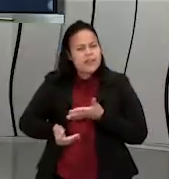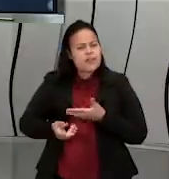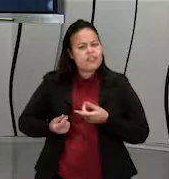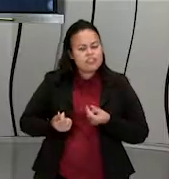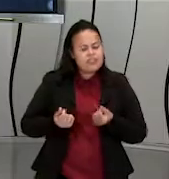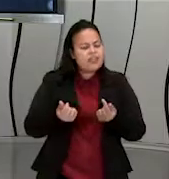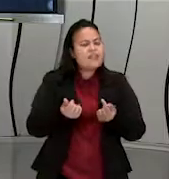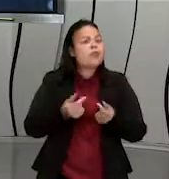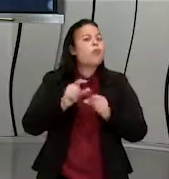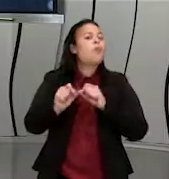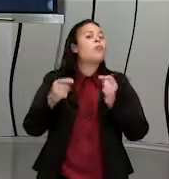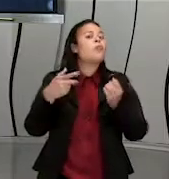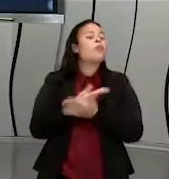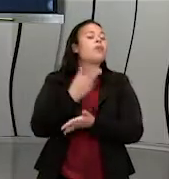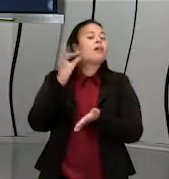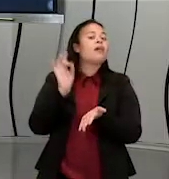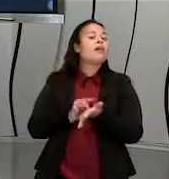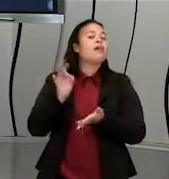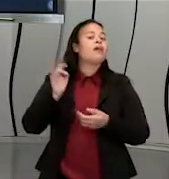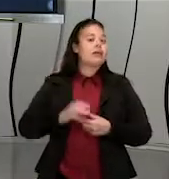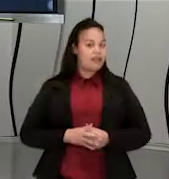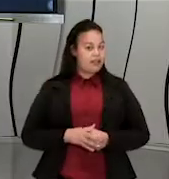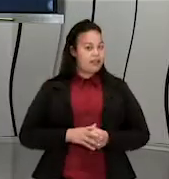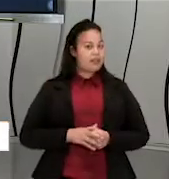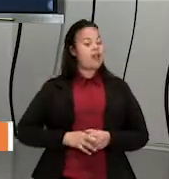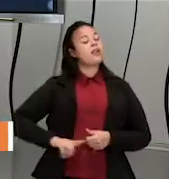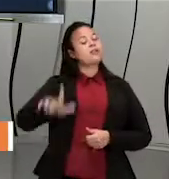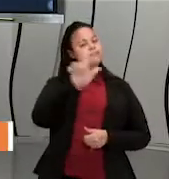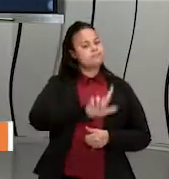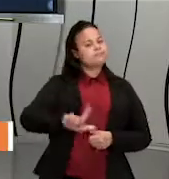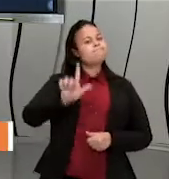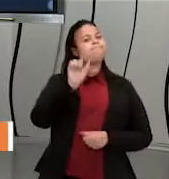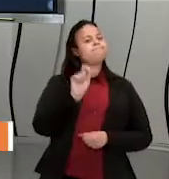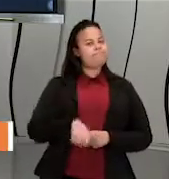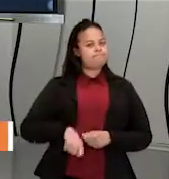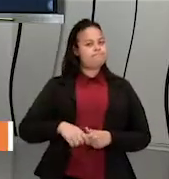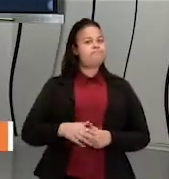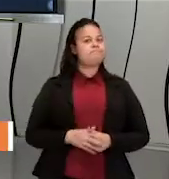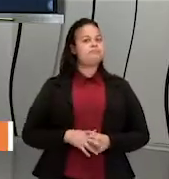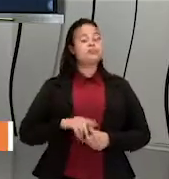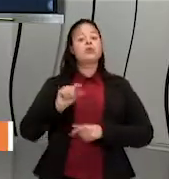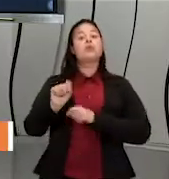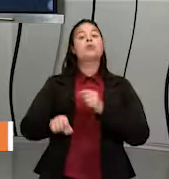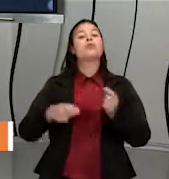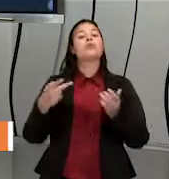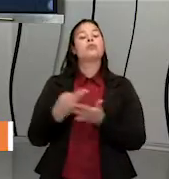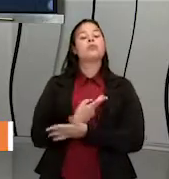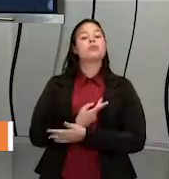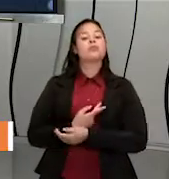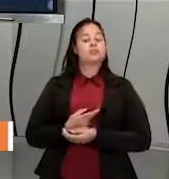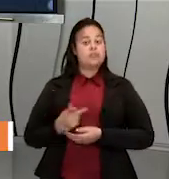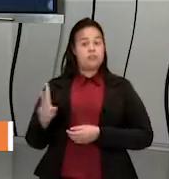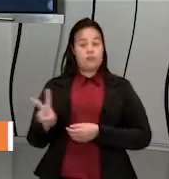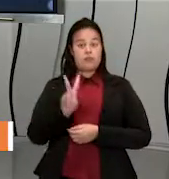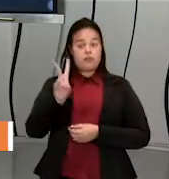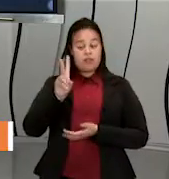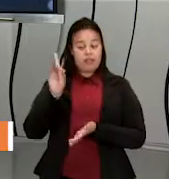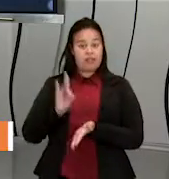original? É esse raciocínio que você tem que ter. É o que acontece com o valor original.